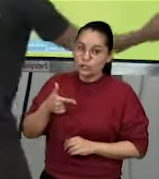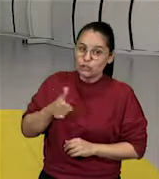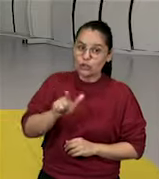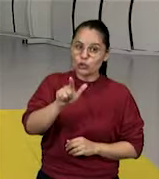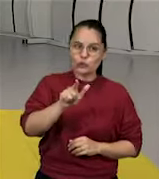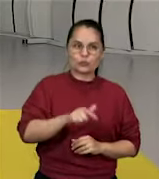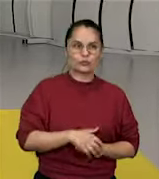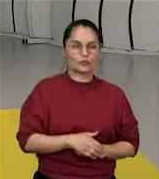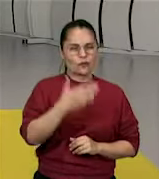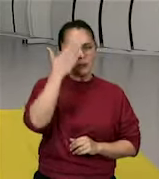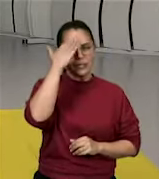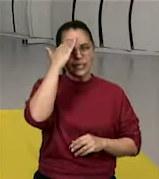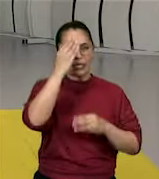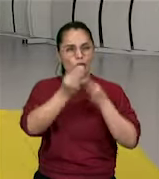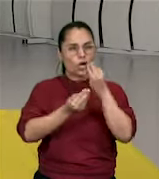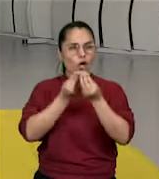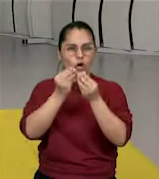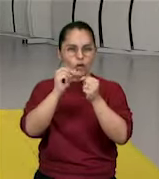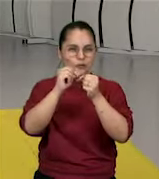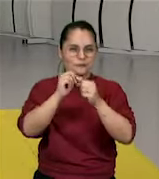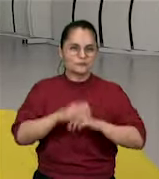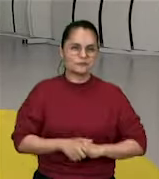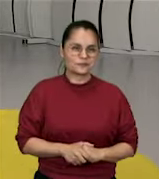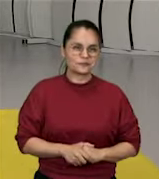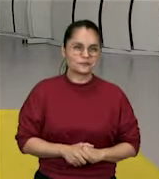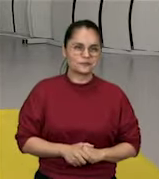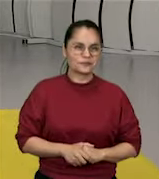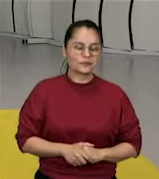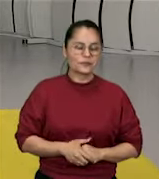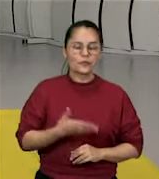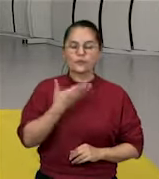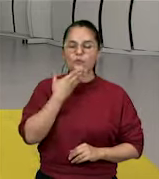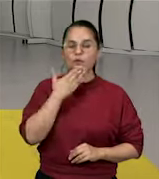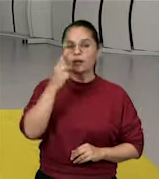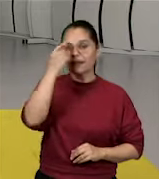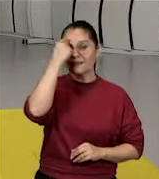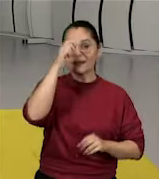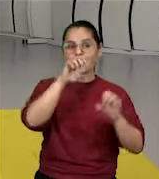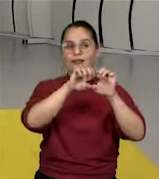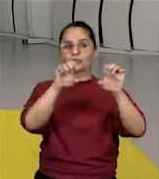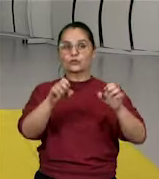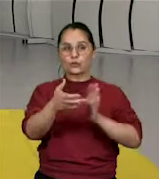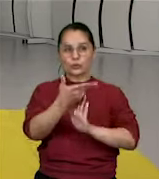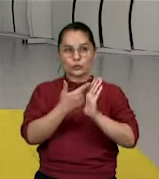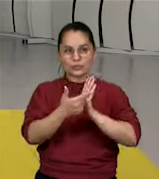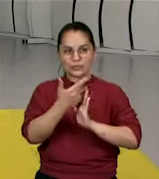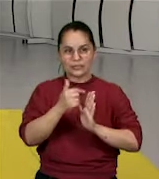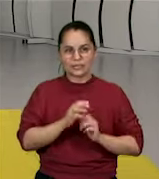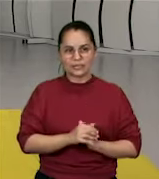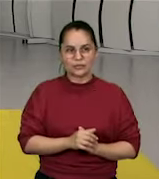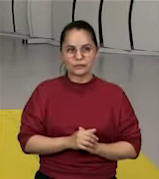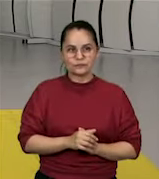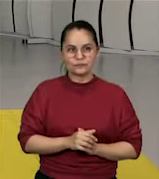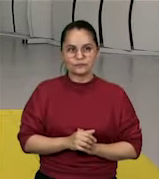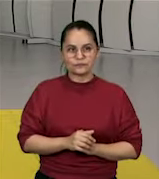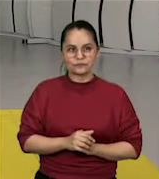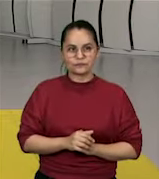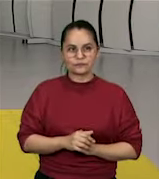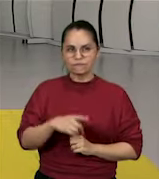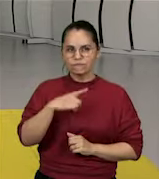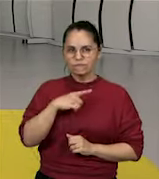novo. Vamos entender aqui qual é a ideia da estrutura do desenho. Eu tenho esse meu desenho